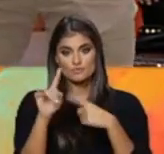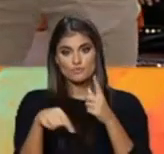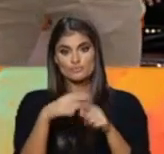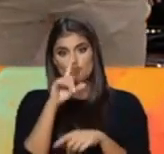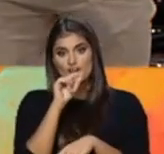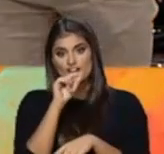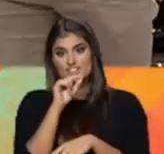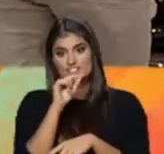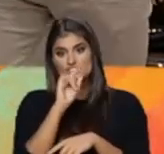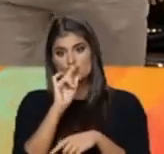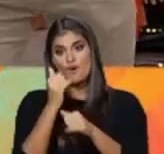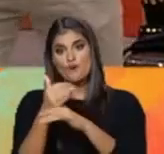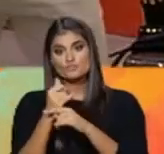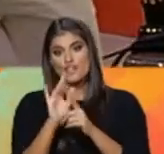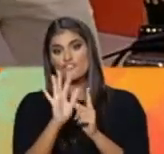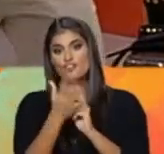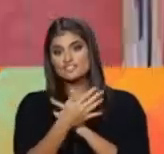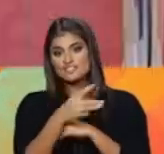galinheiros alheios.